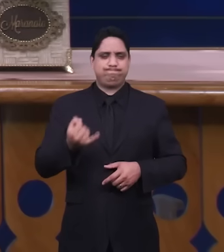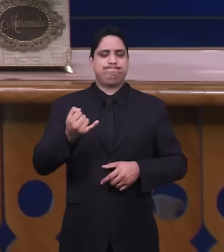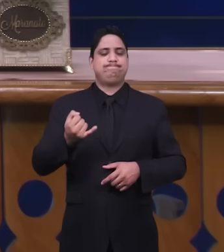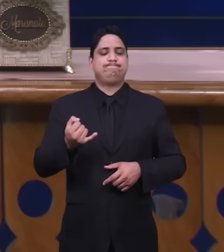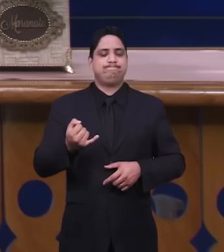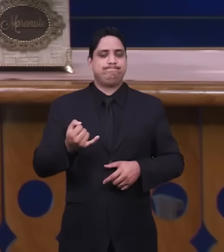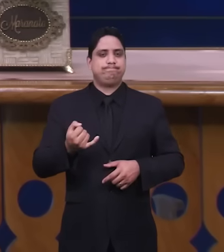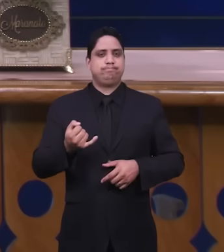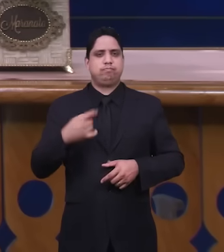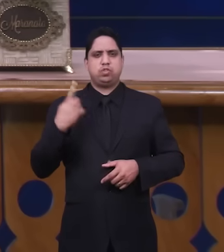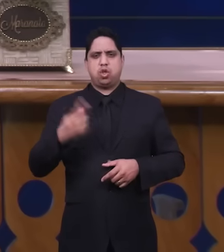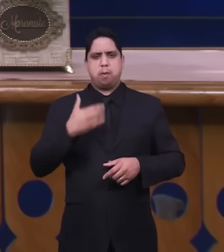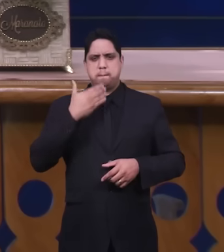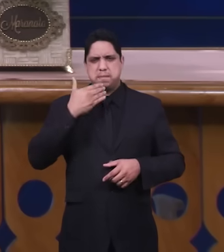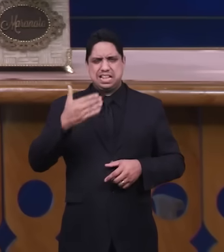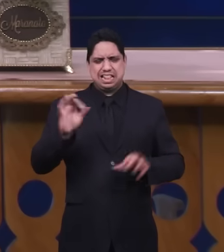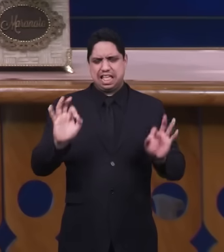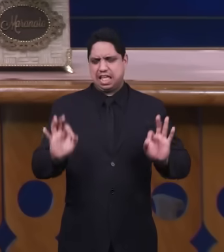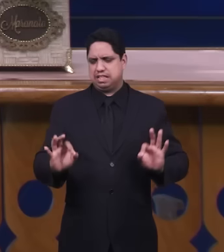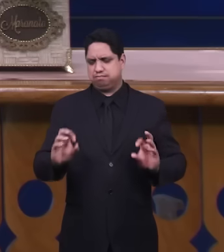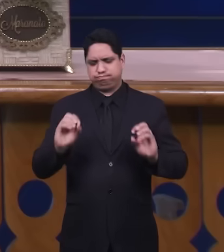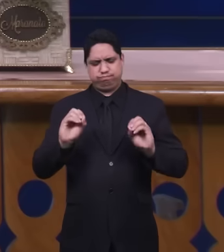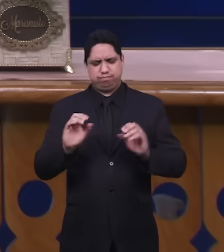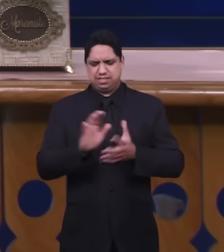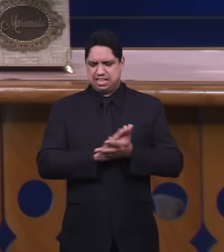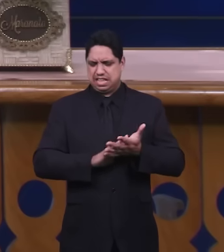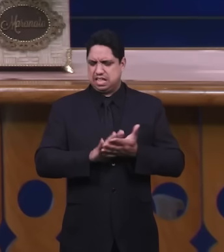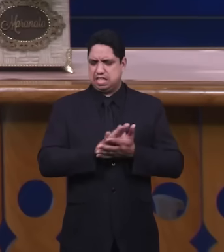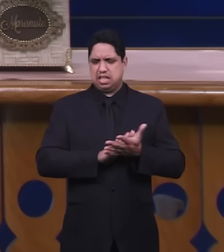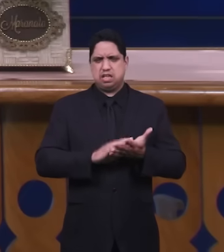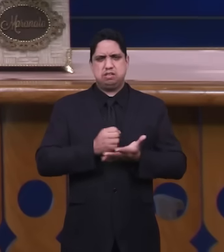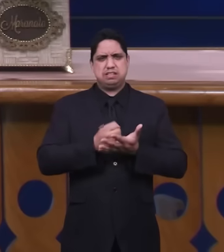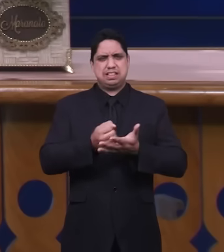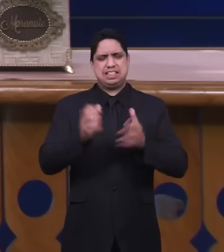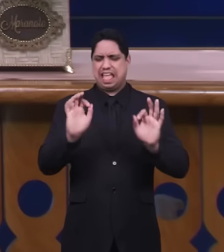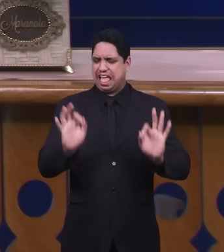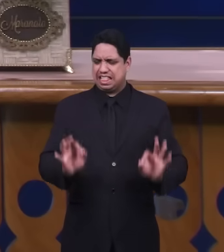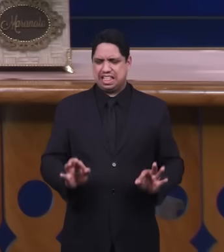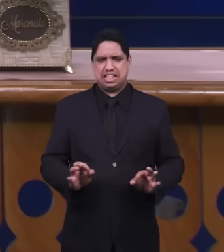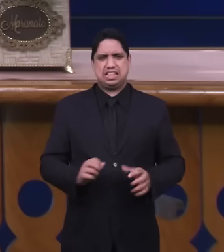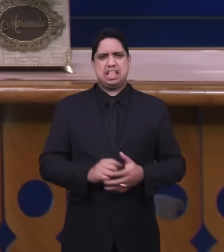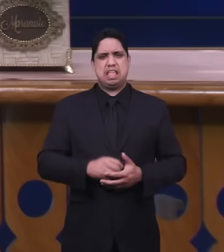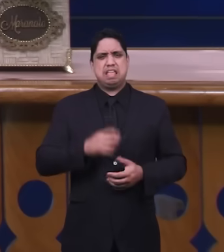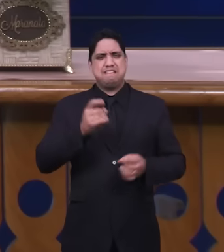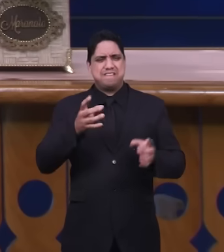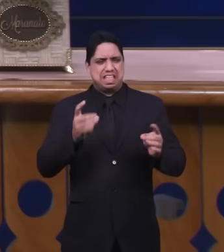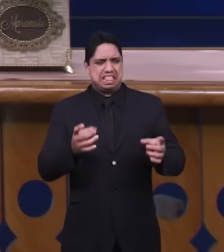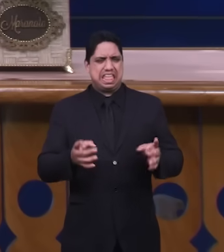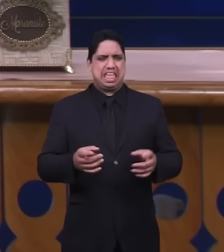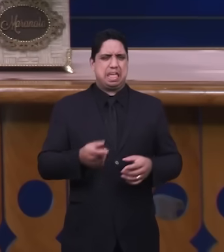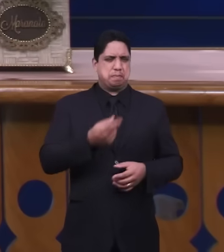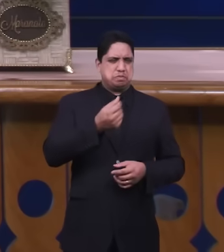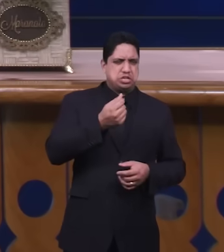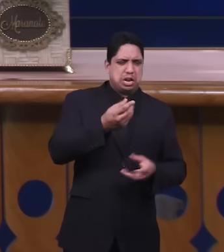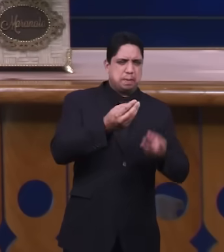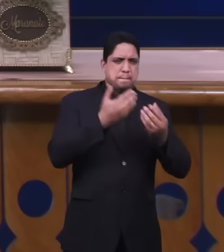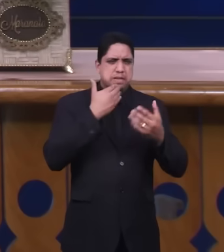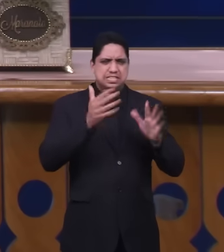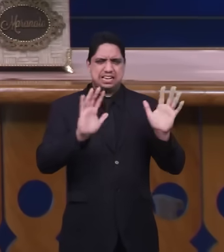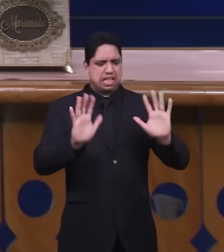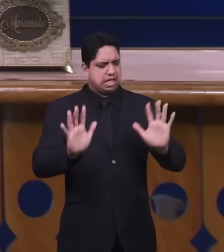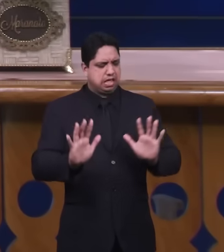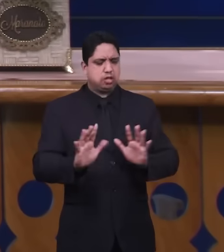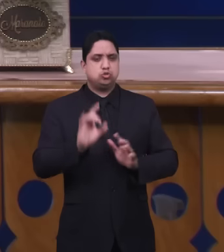o serviço é gratuito, nós não vamos pedir nada, nenhuma contribuição, oferta, não vamos tentar vender nada, constranger ninguém a